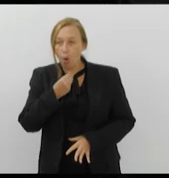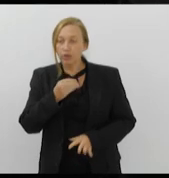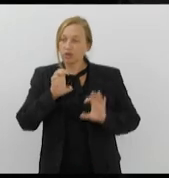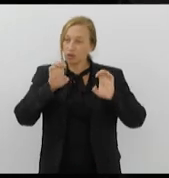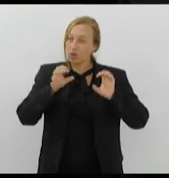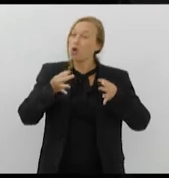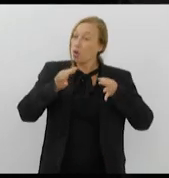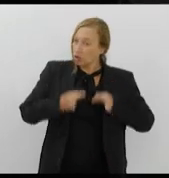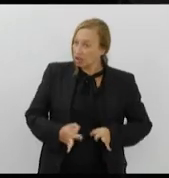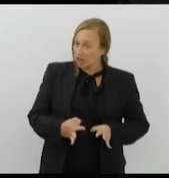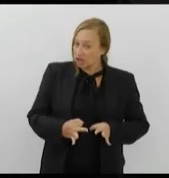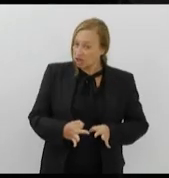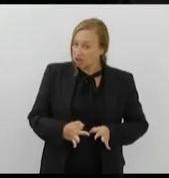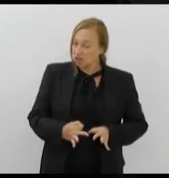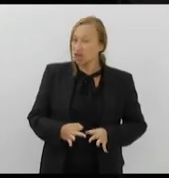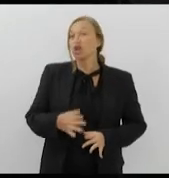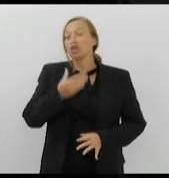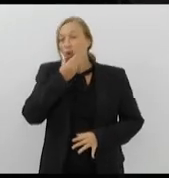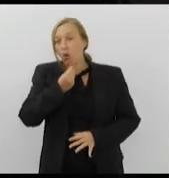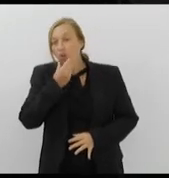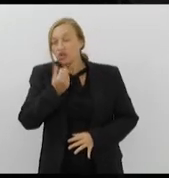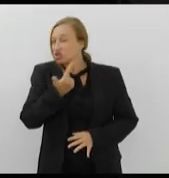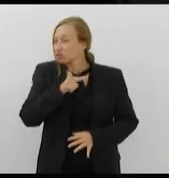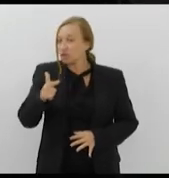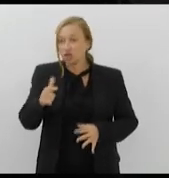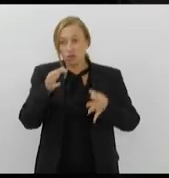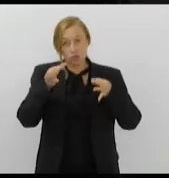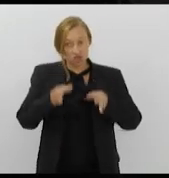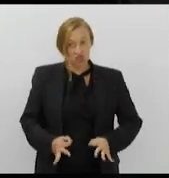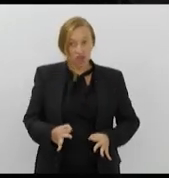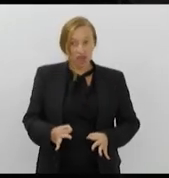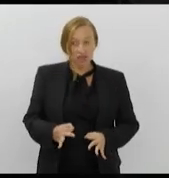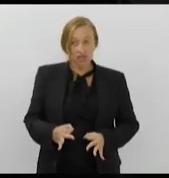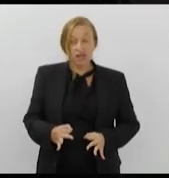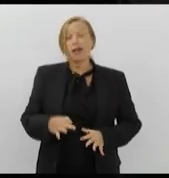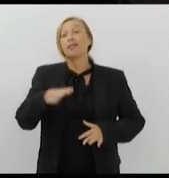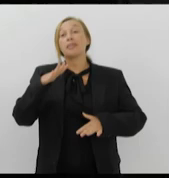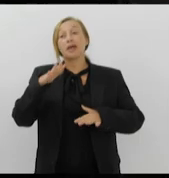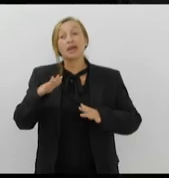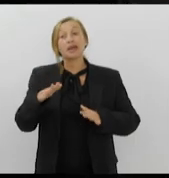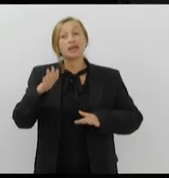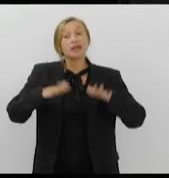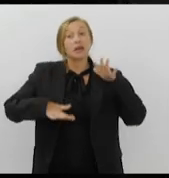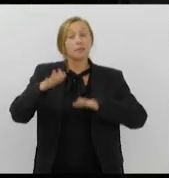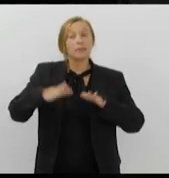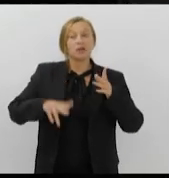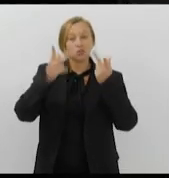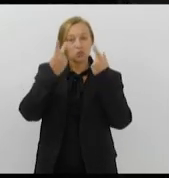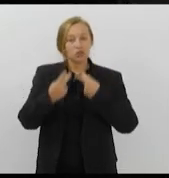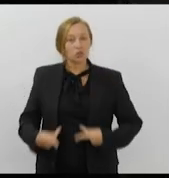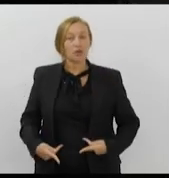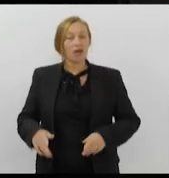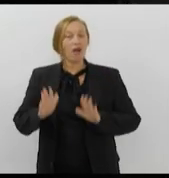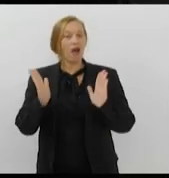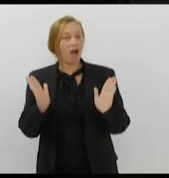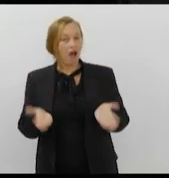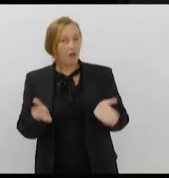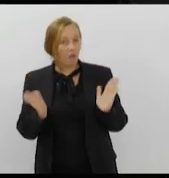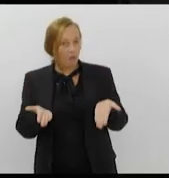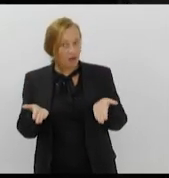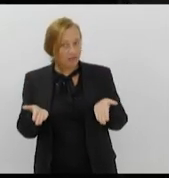caráter. Existem mulheres de caráter, existem mulheres sem caráter. É do ser humano. Isso é do ser humano. Agora,